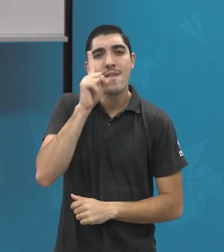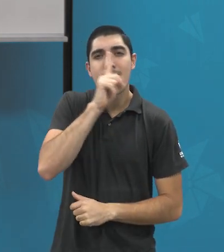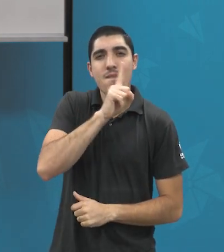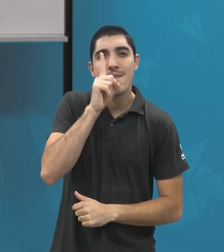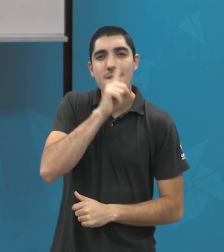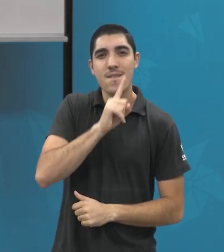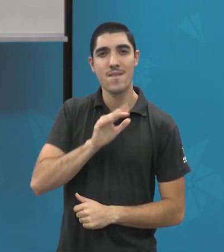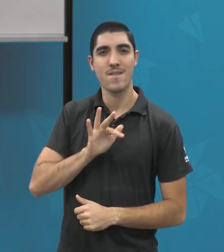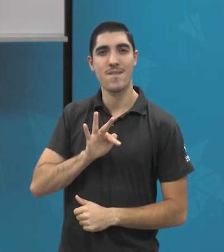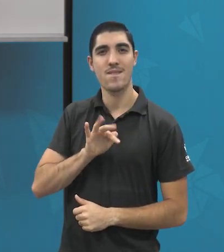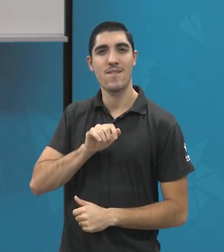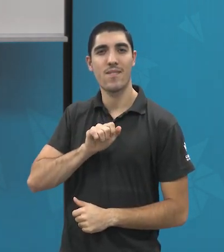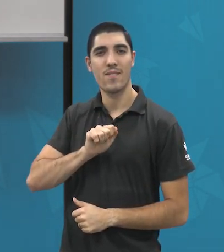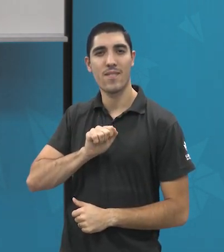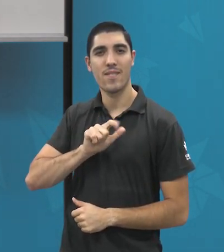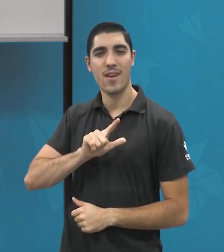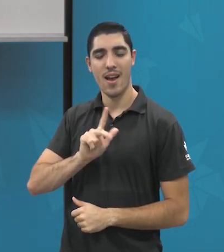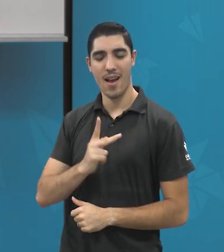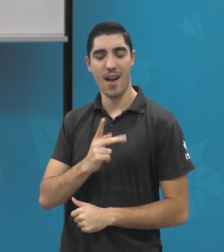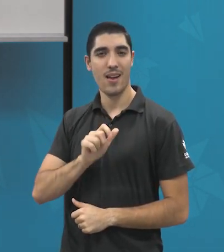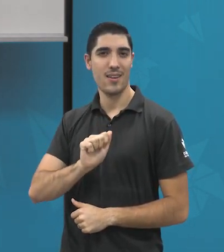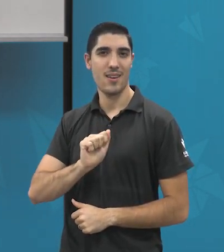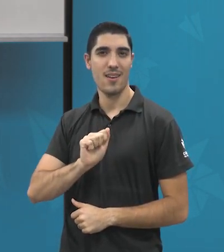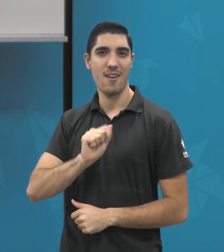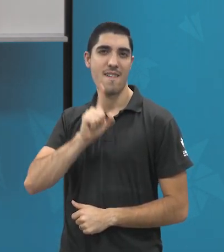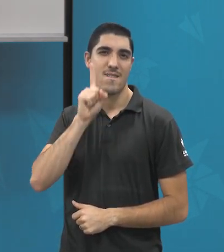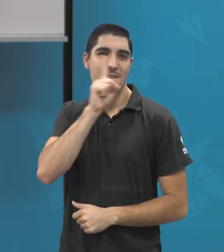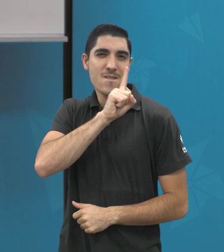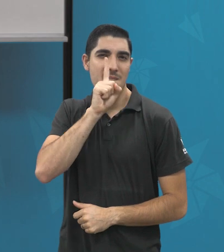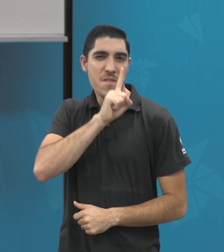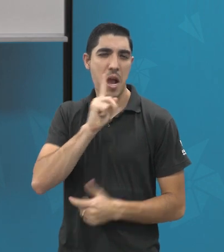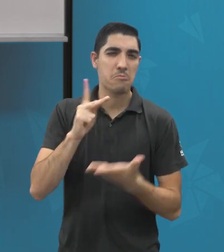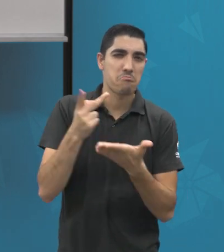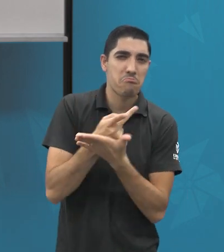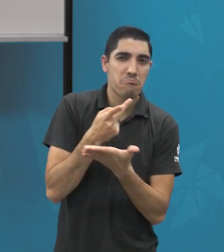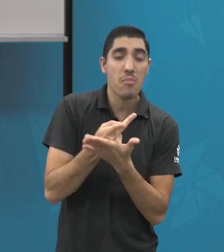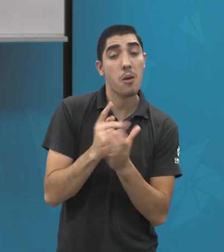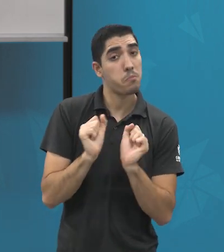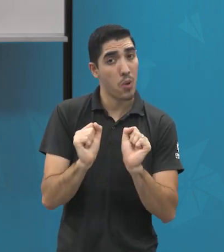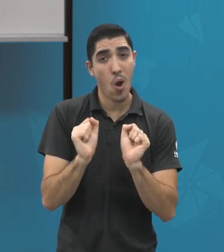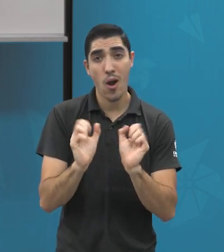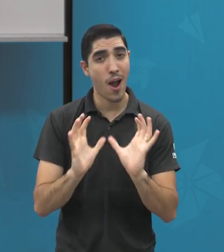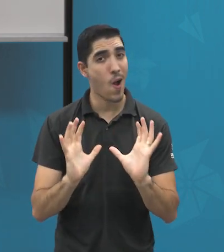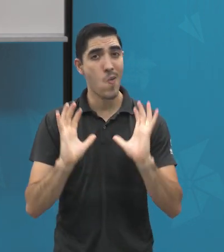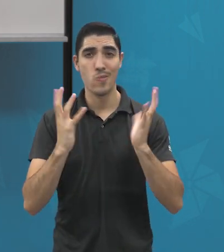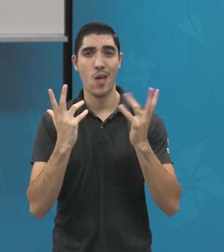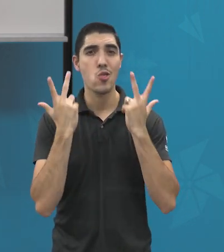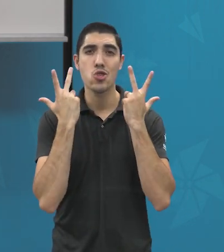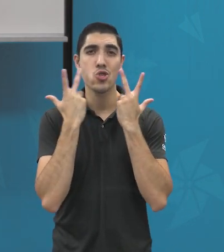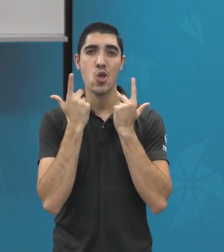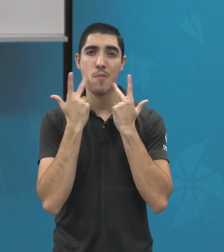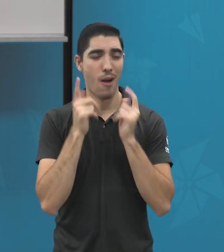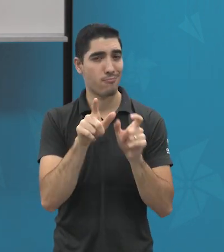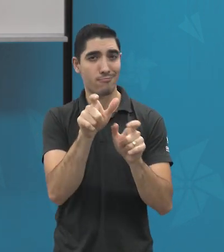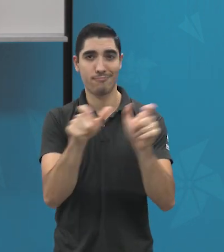de motivos. O ser humano ele tem uma visão e uma